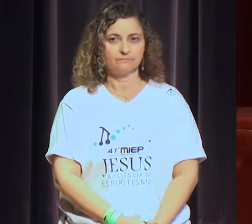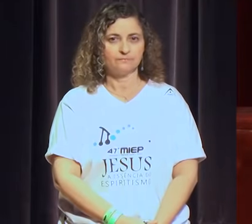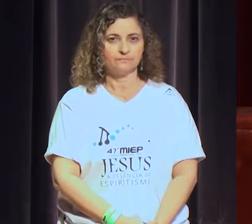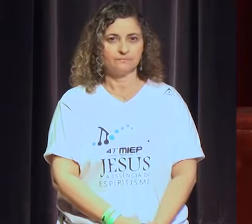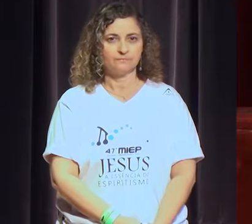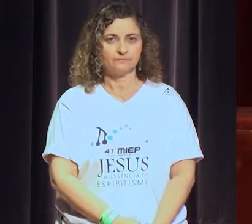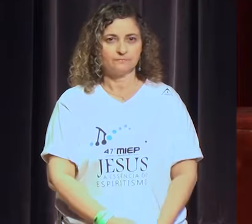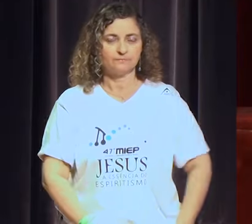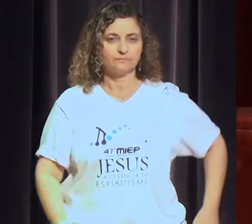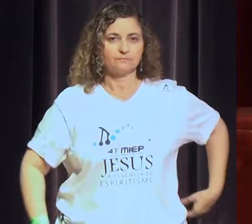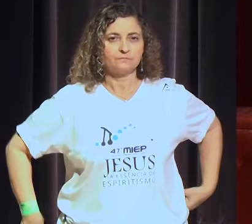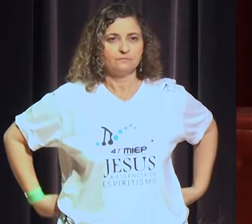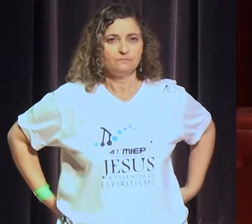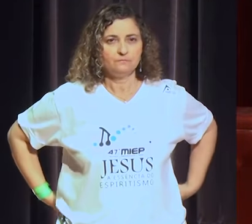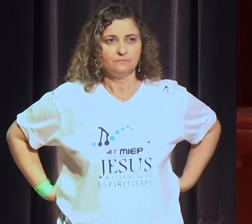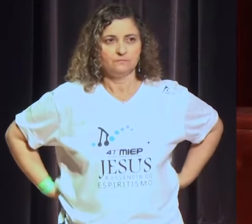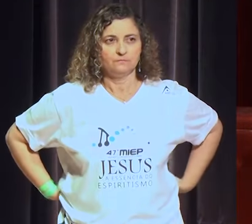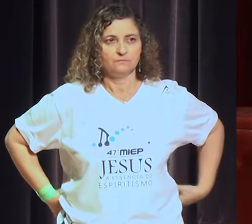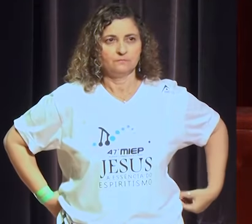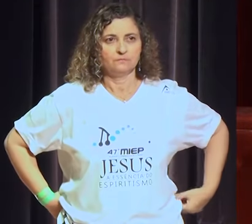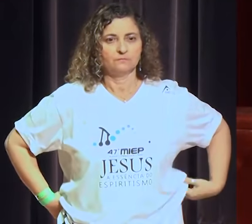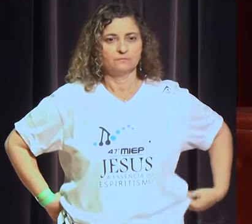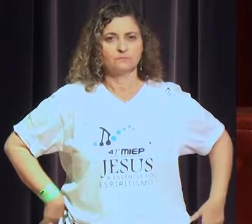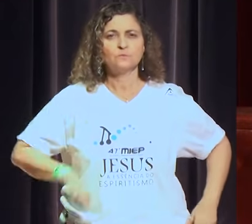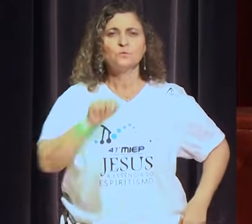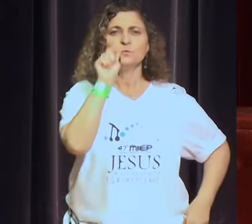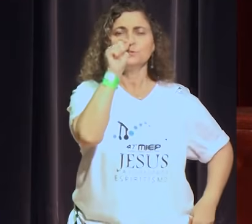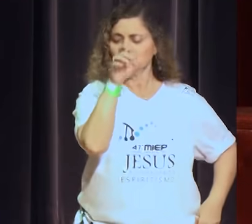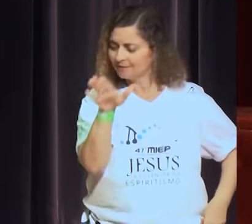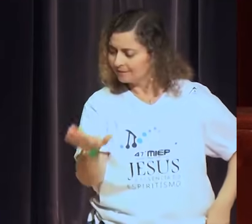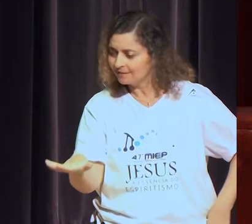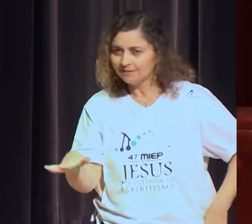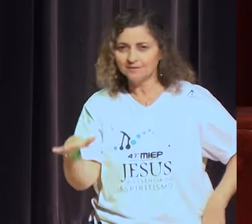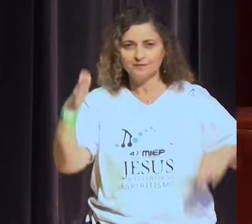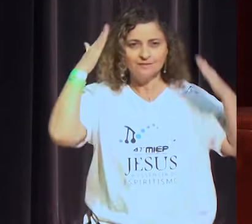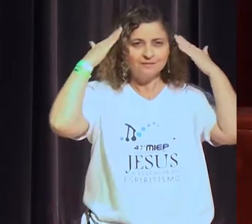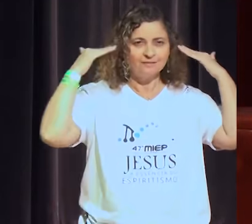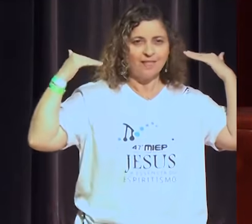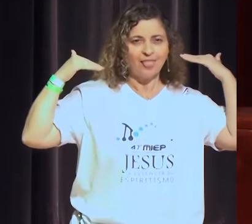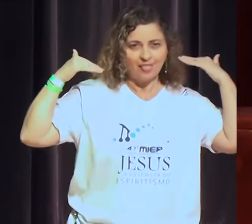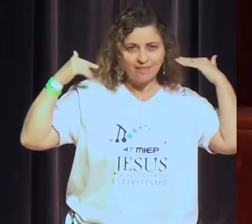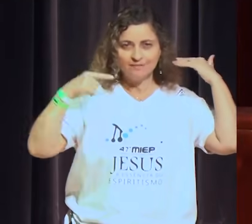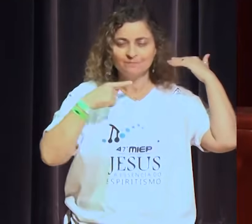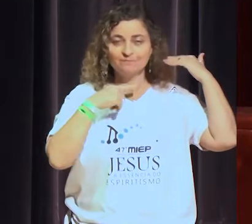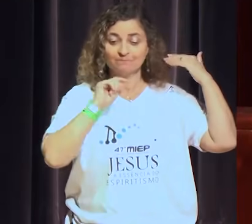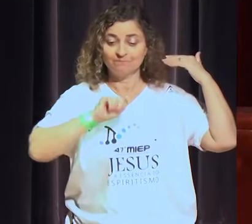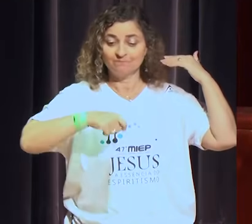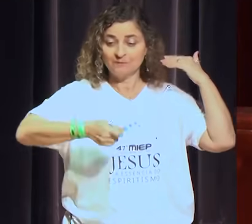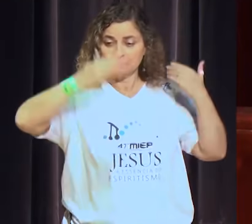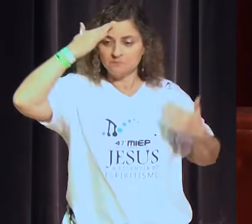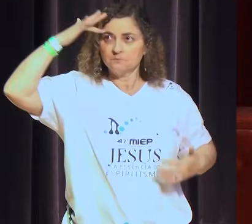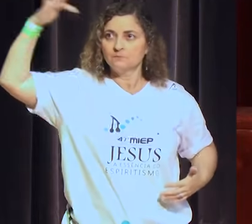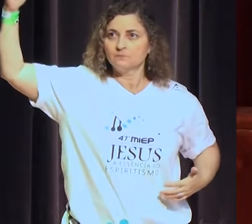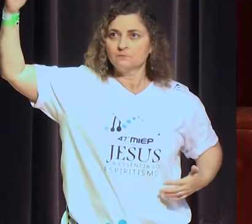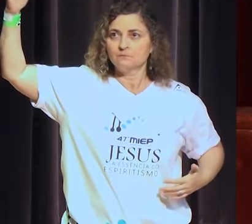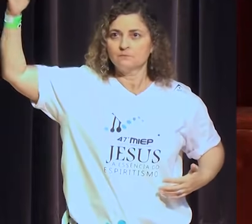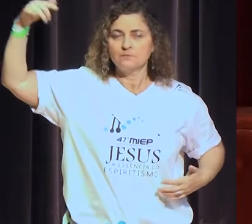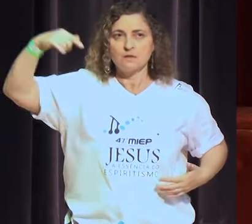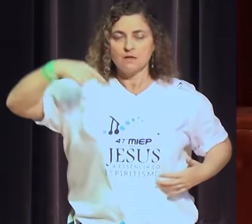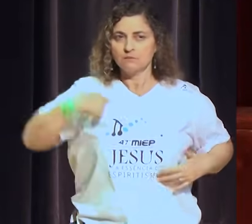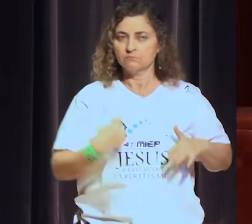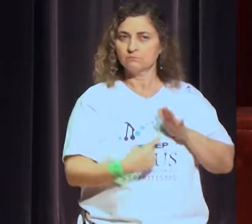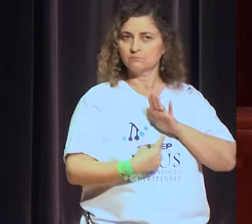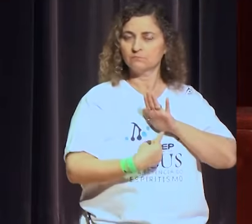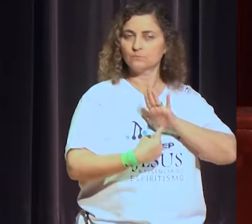Tomava bomba. Então, o que o Einstein imaginou? Você quer ver? Eu vou só te mostrar como que ocorrem as coisas.